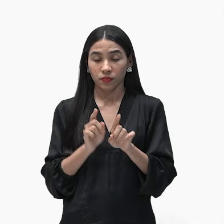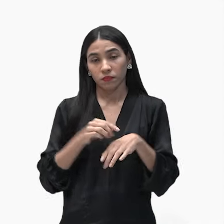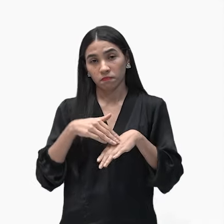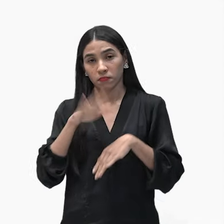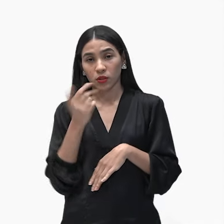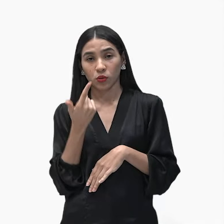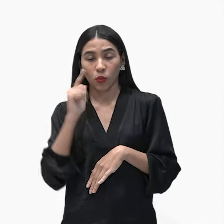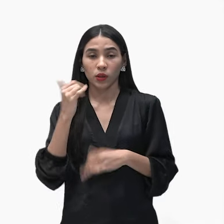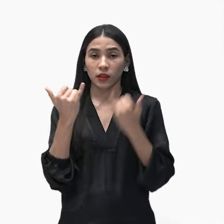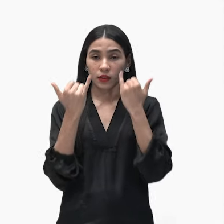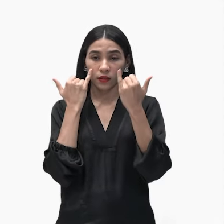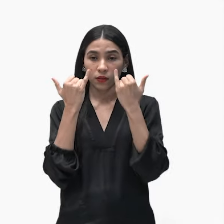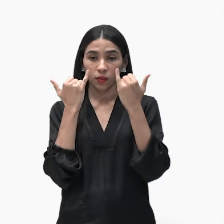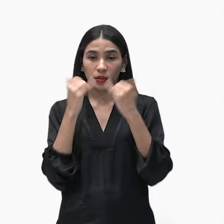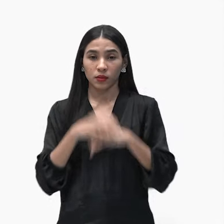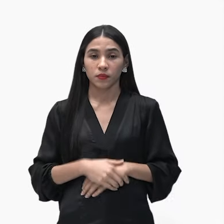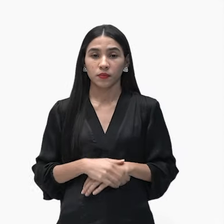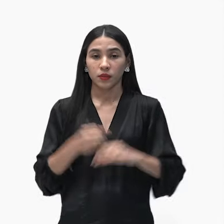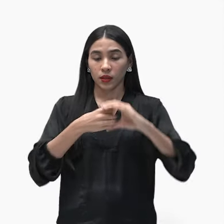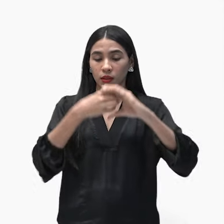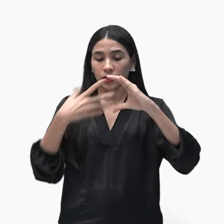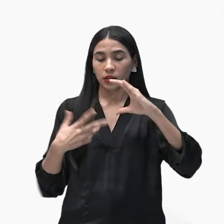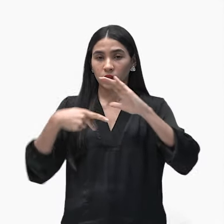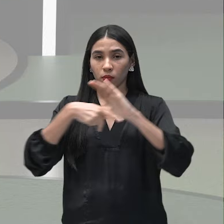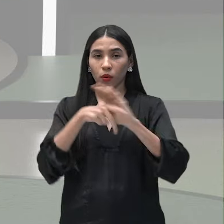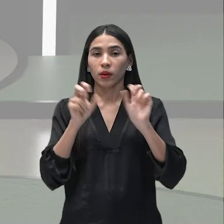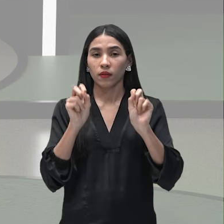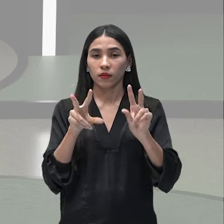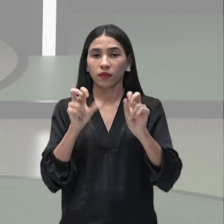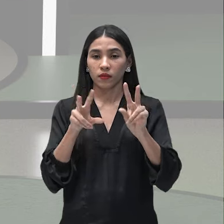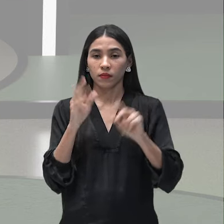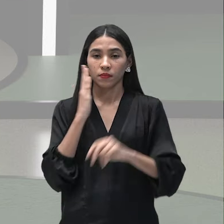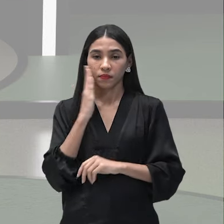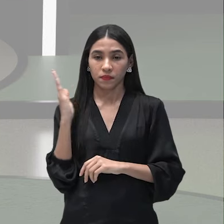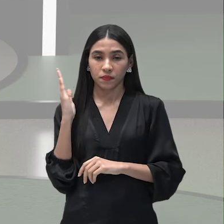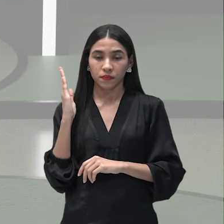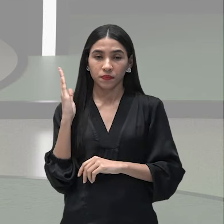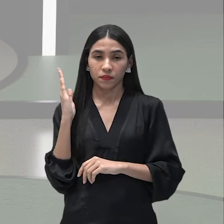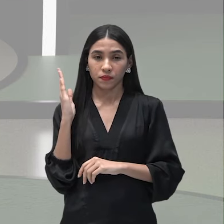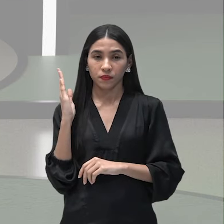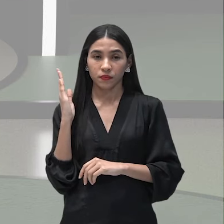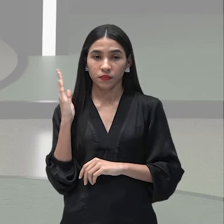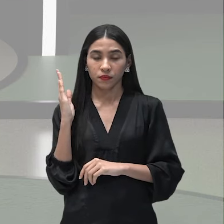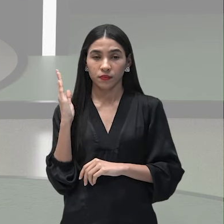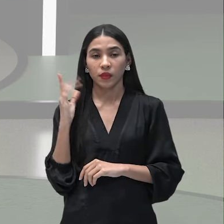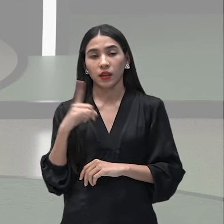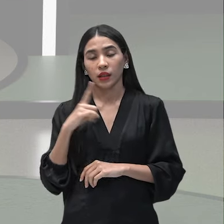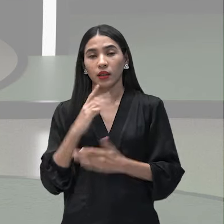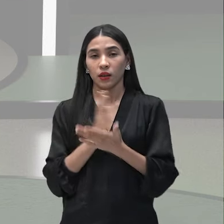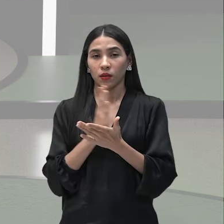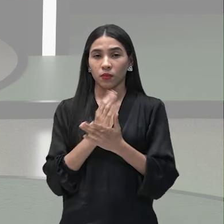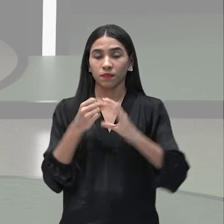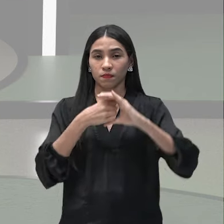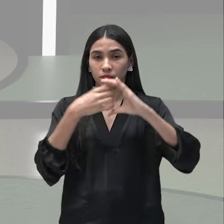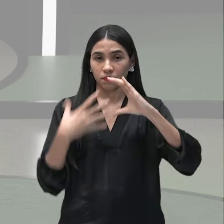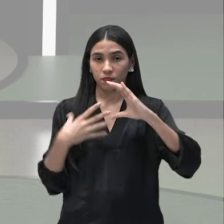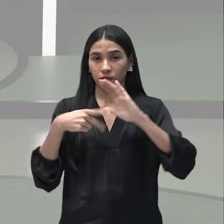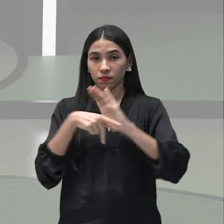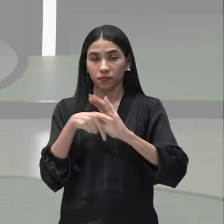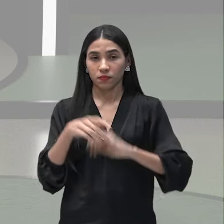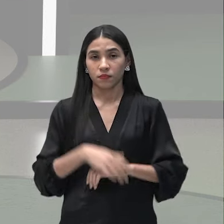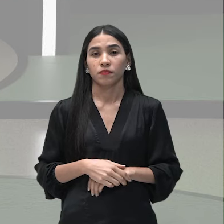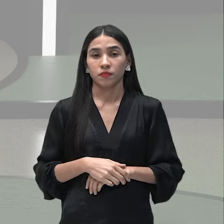informações. Característica dos vírus. E aqui a gente observa algumas características, né? A gente